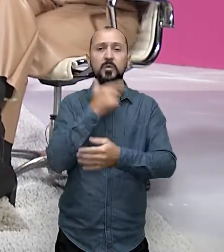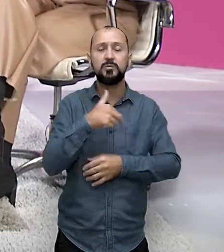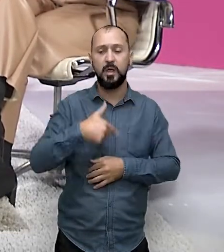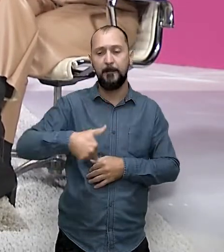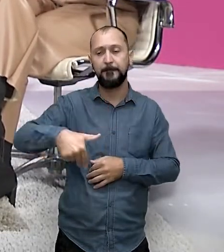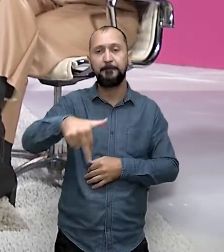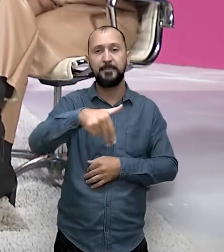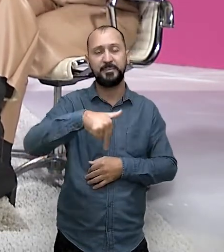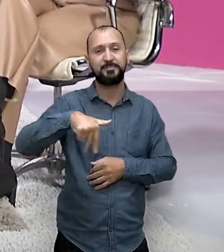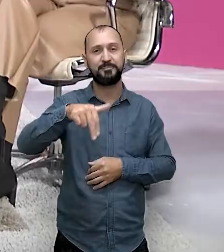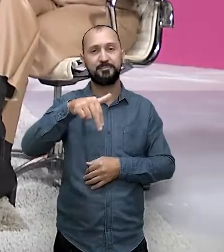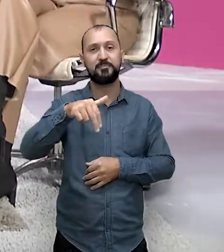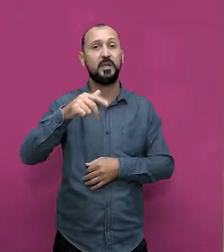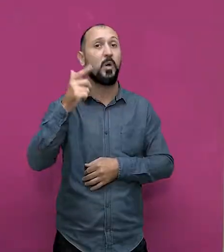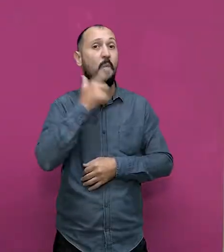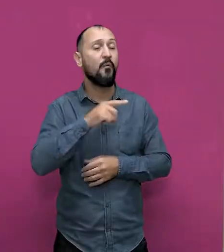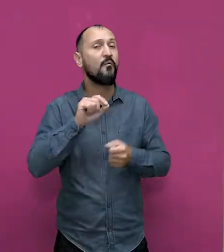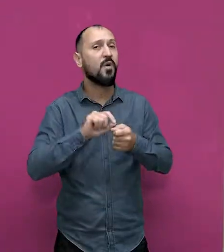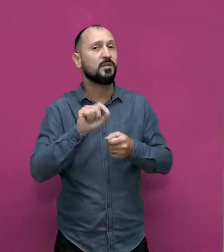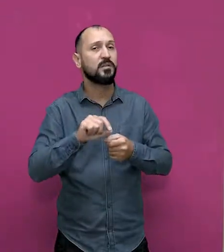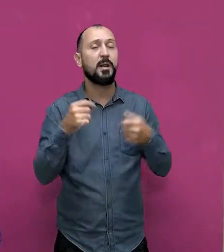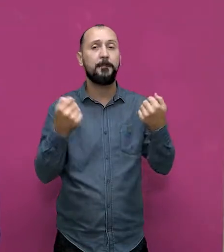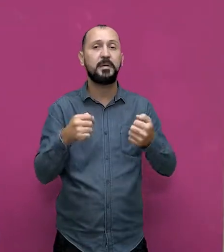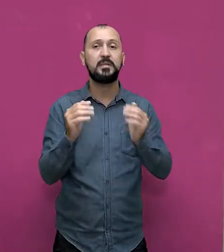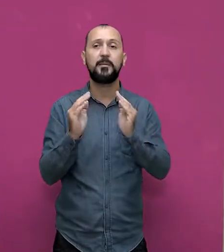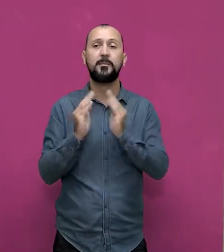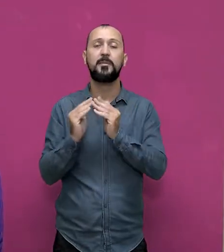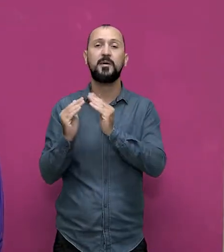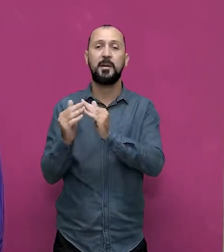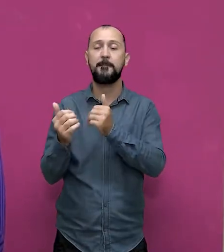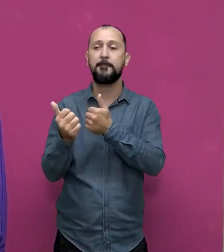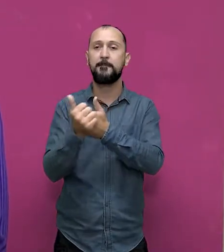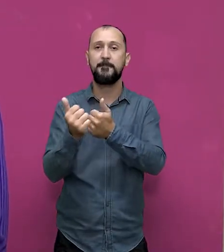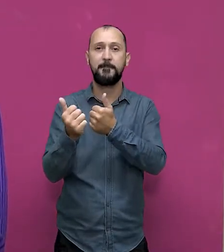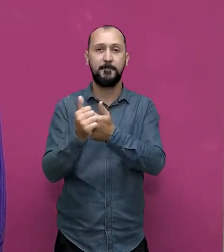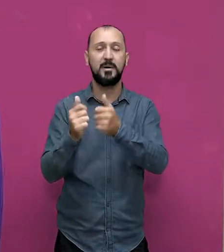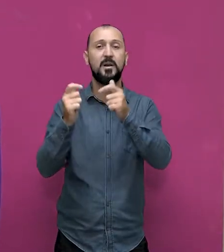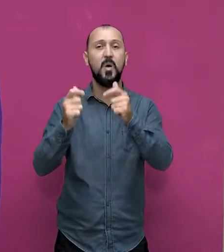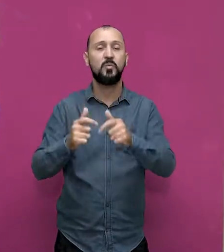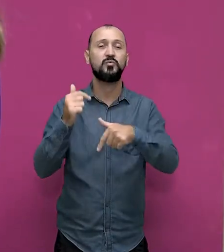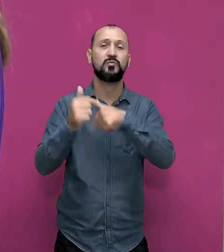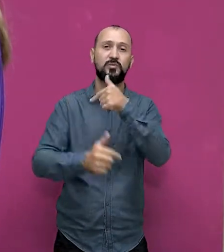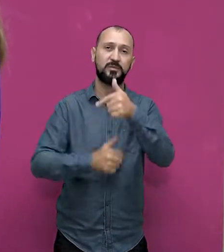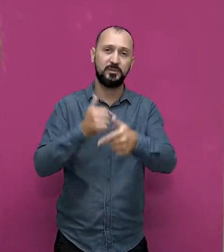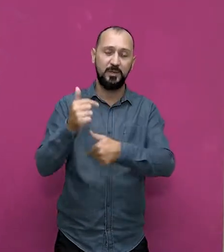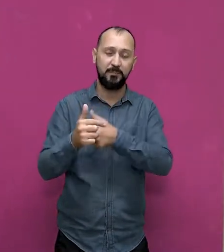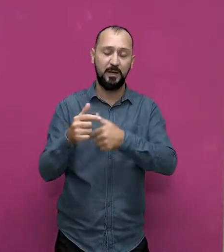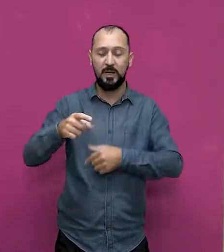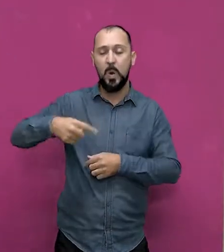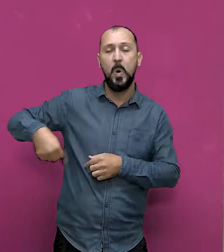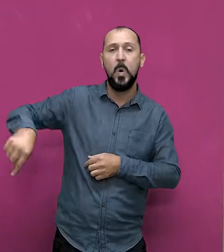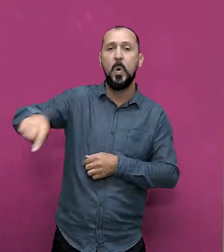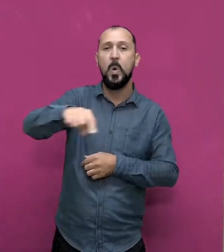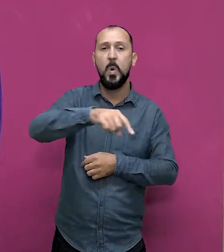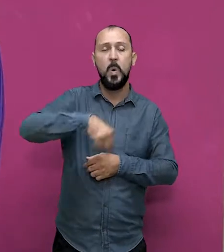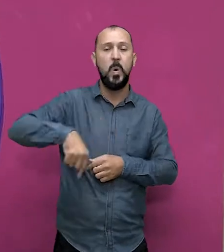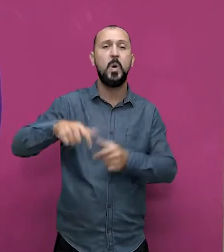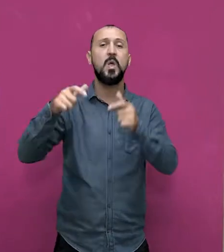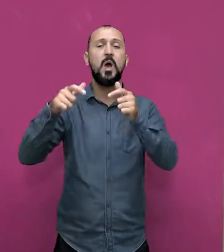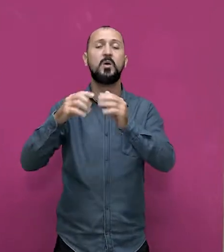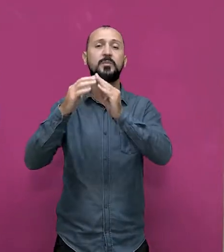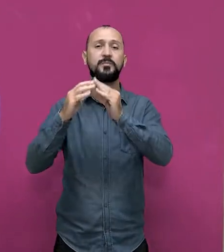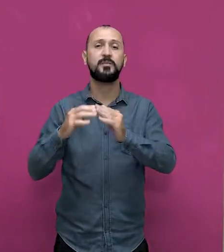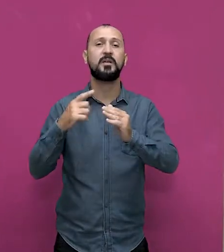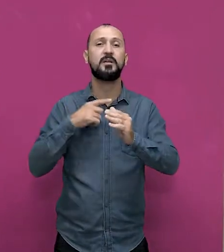farmácia a pé. E aí, para que elas consigam fazer isso, elas têm que morar próximo da onde elas trabalham e em volta